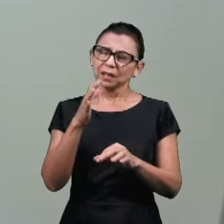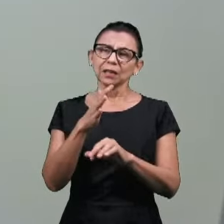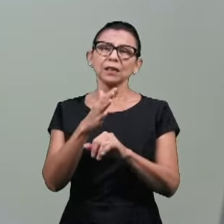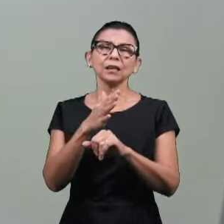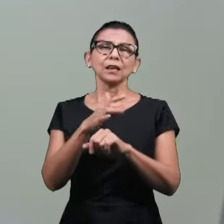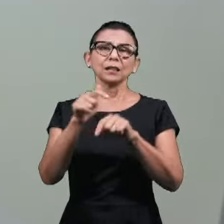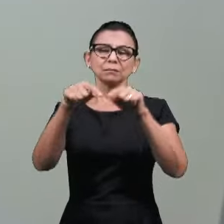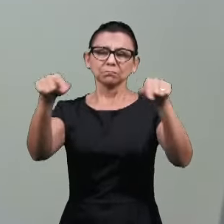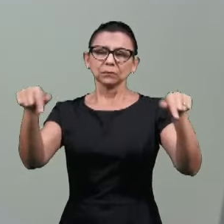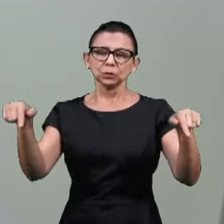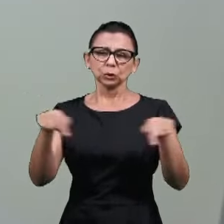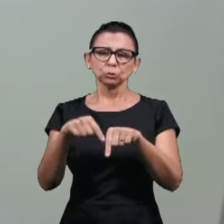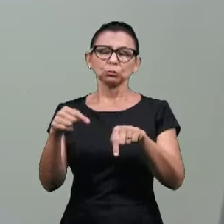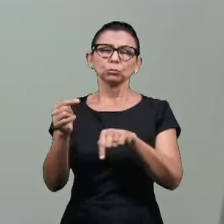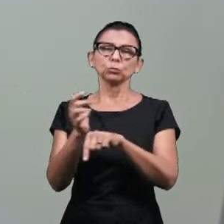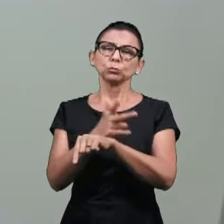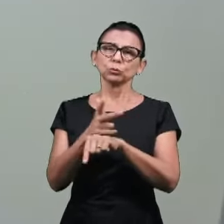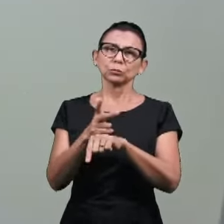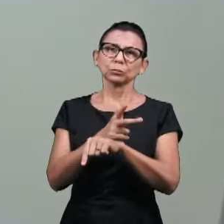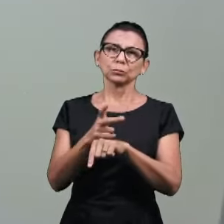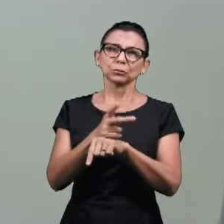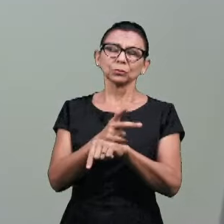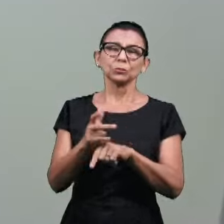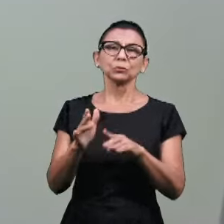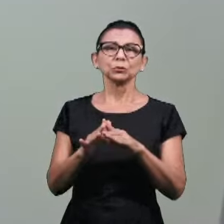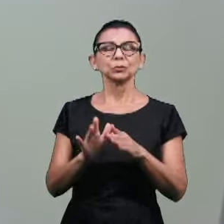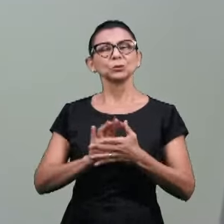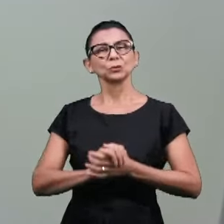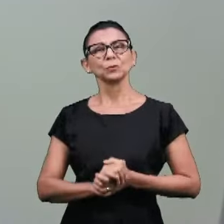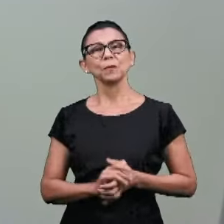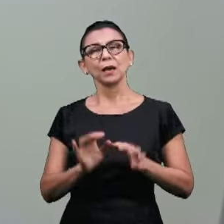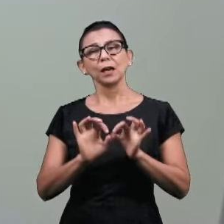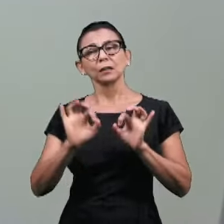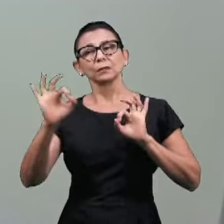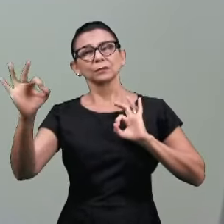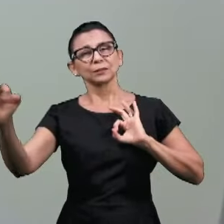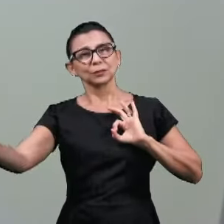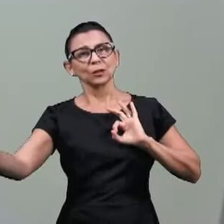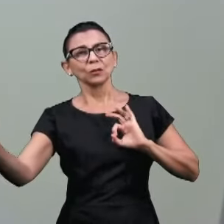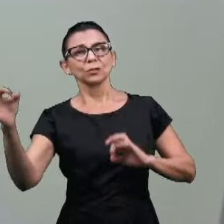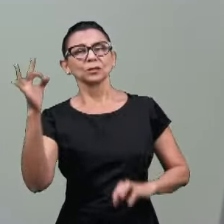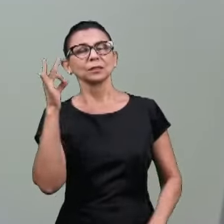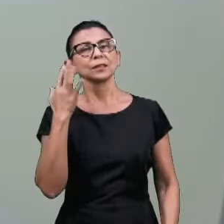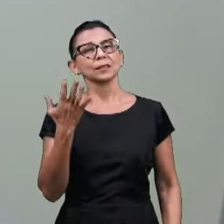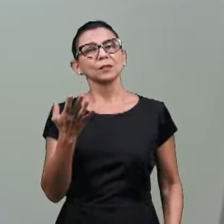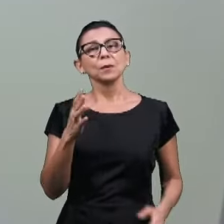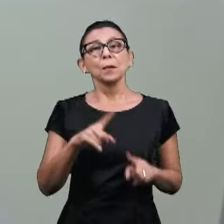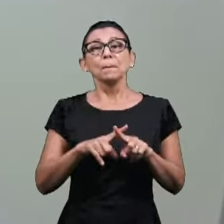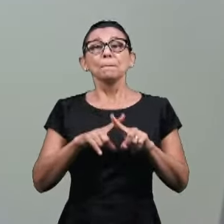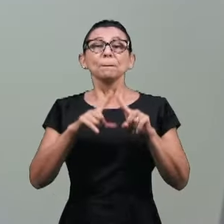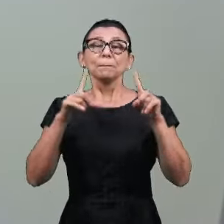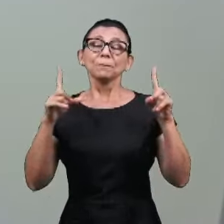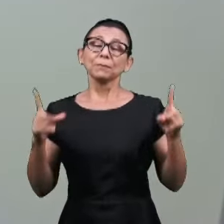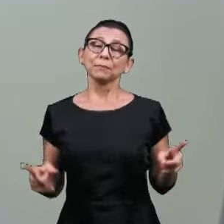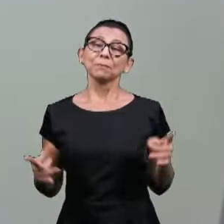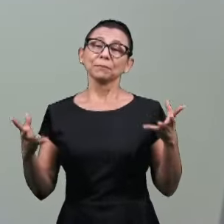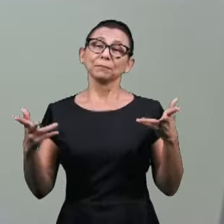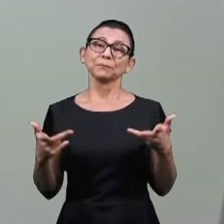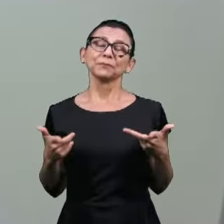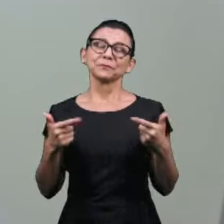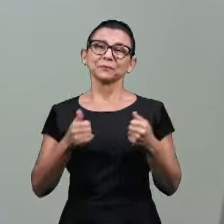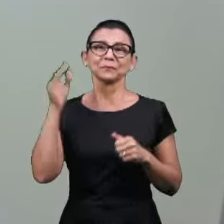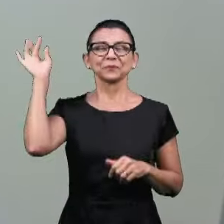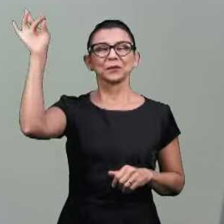ali fisicamente, geograficamente dos nossos irmãos, mas estamos reunidos no corpo, isso que é maravilhoso e que o Espírito Santo, ele tem